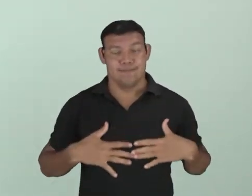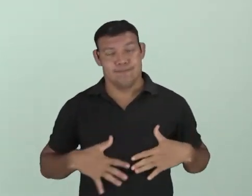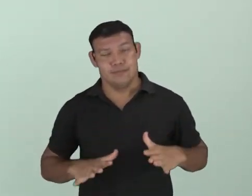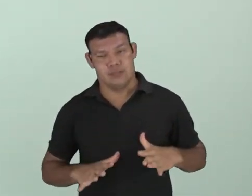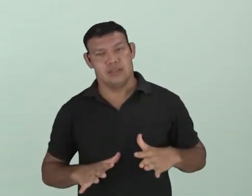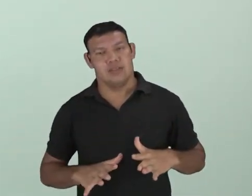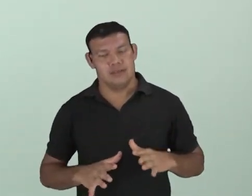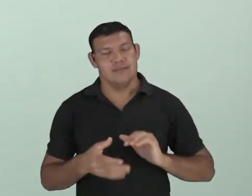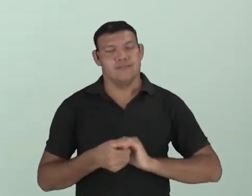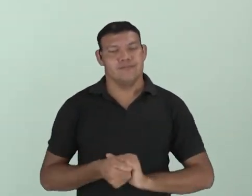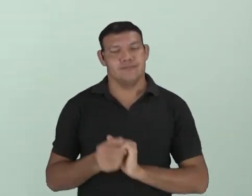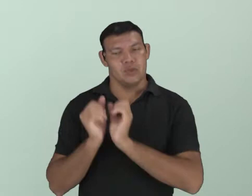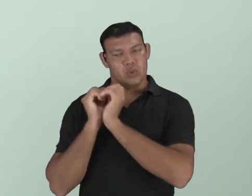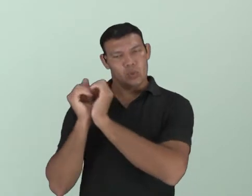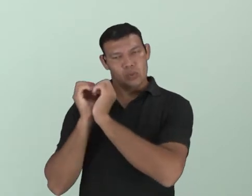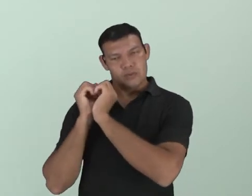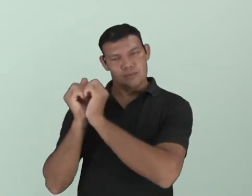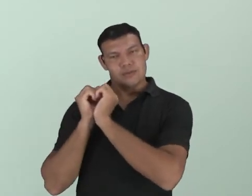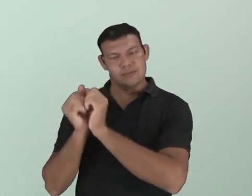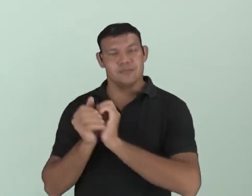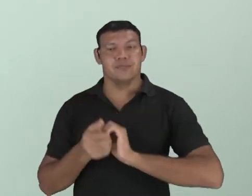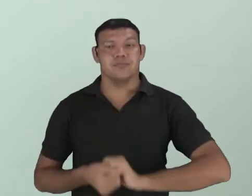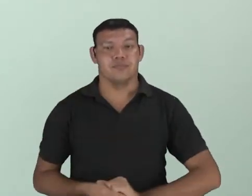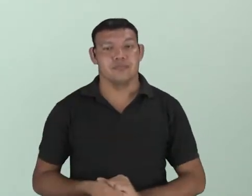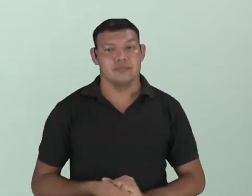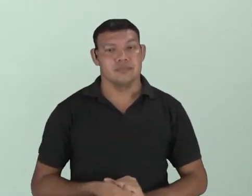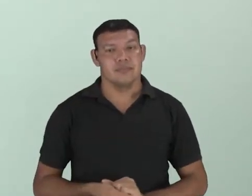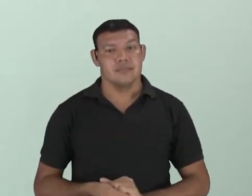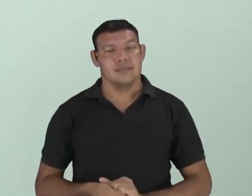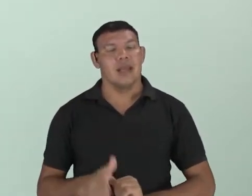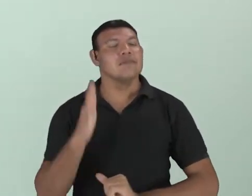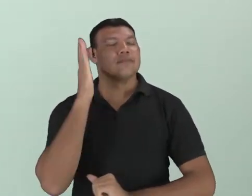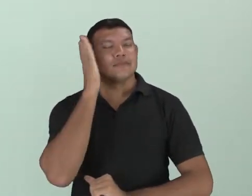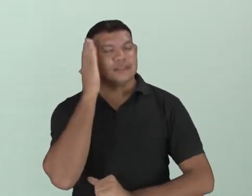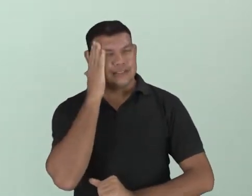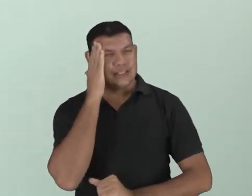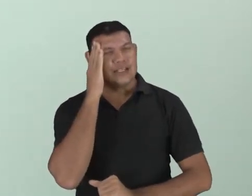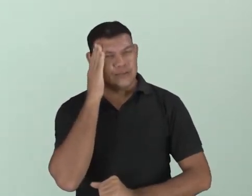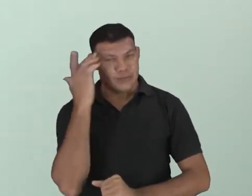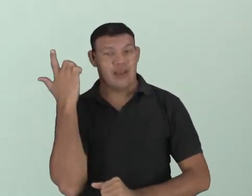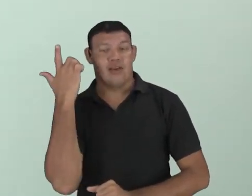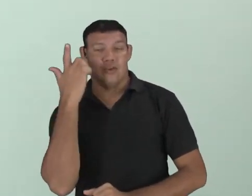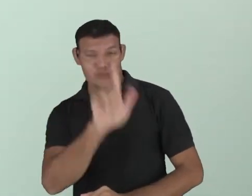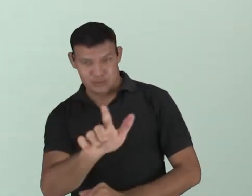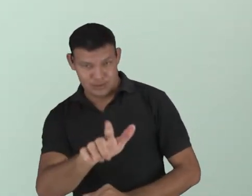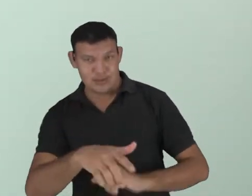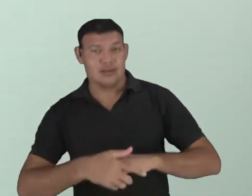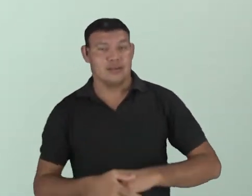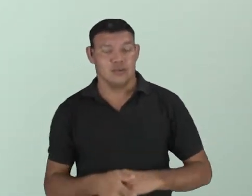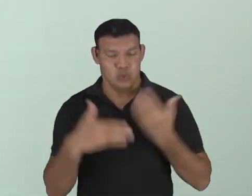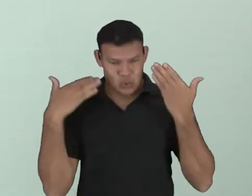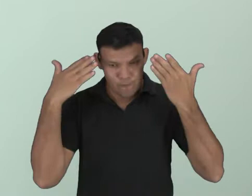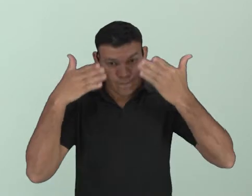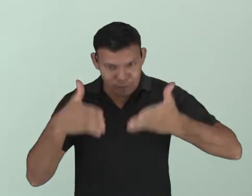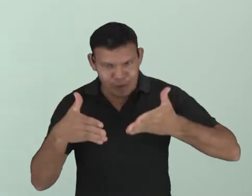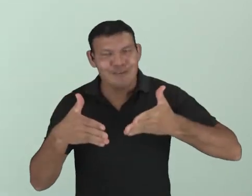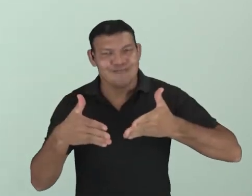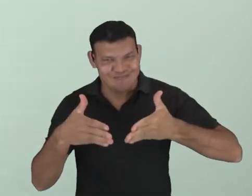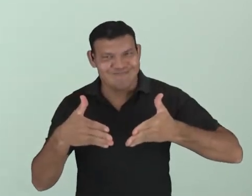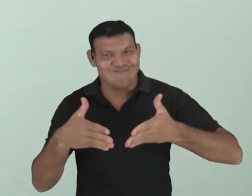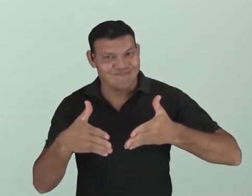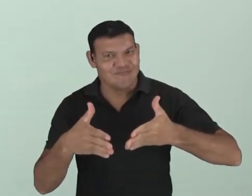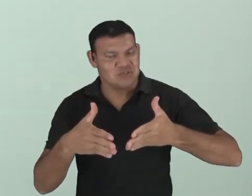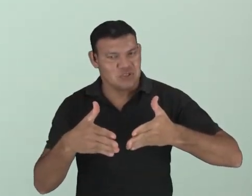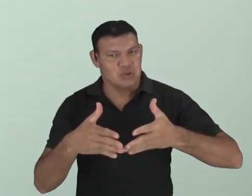para o teu cérebro. Só o fato de saber que tem uma recompensa, a forma em que ele está focado já é